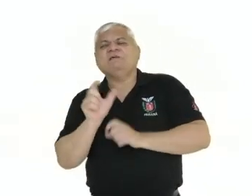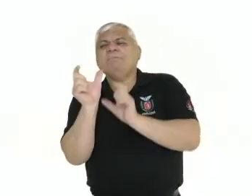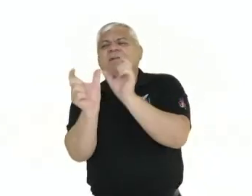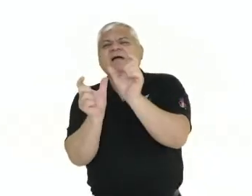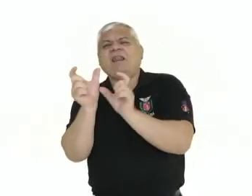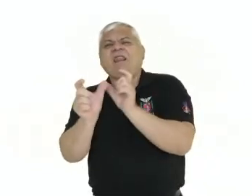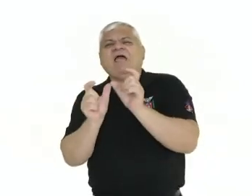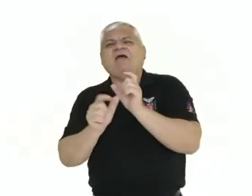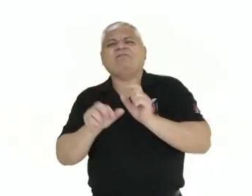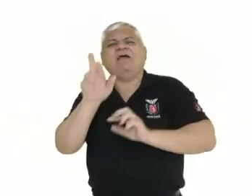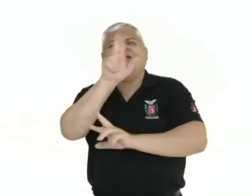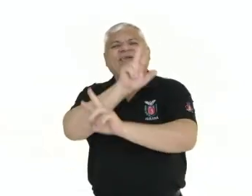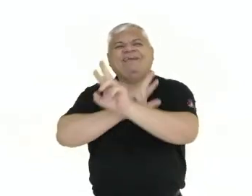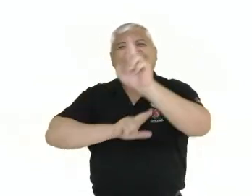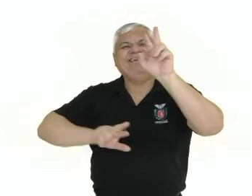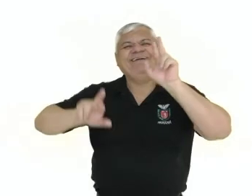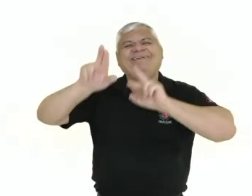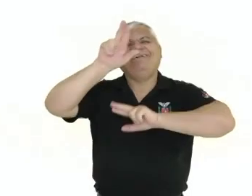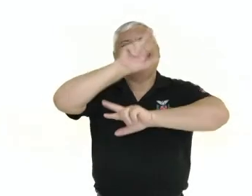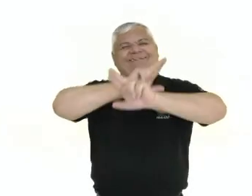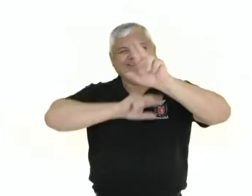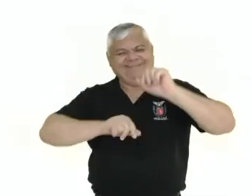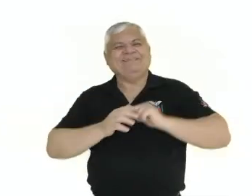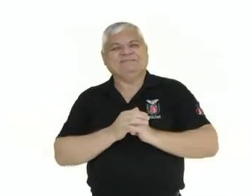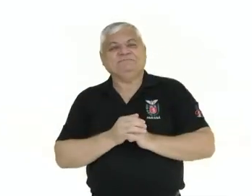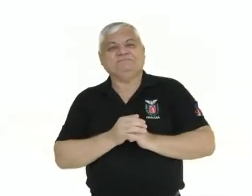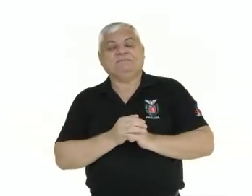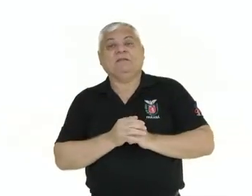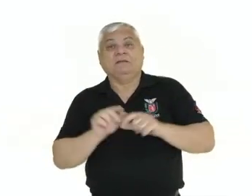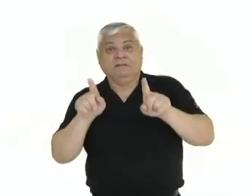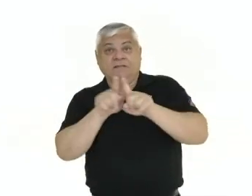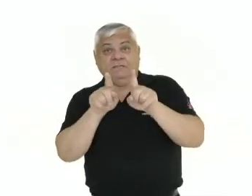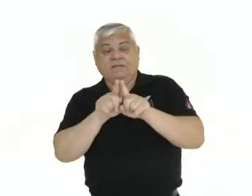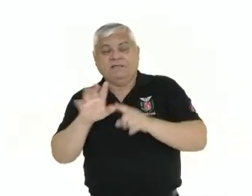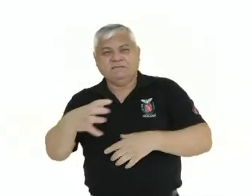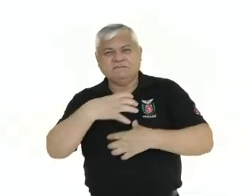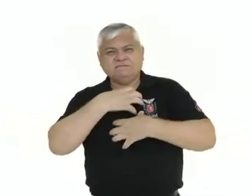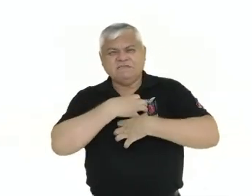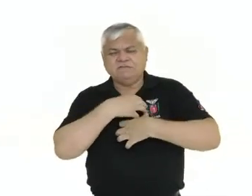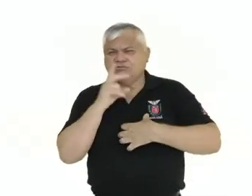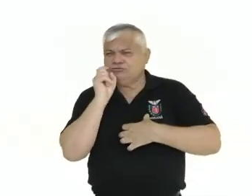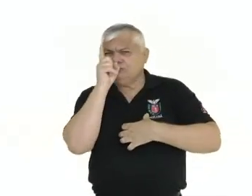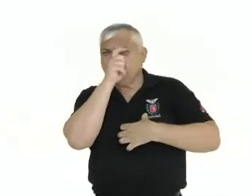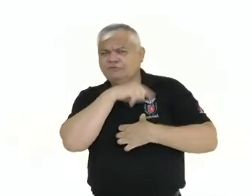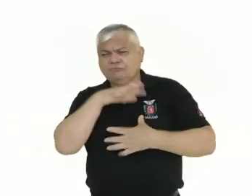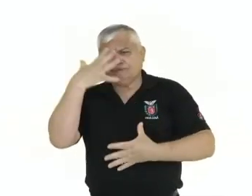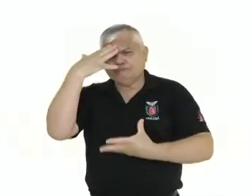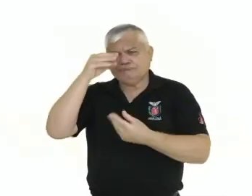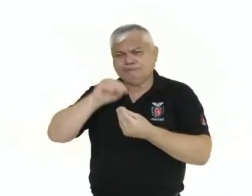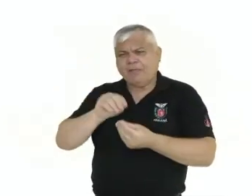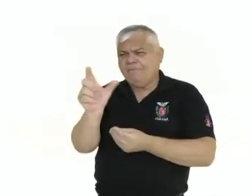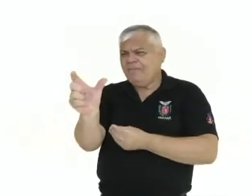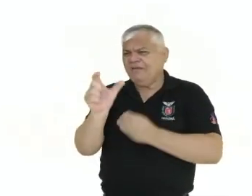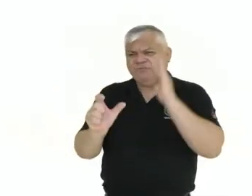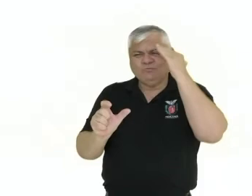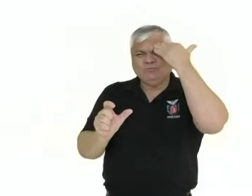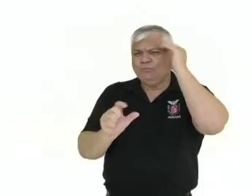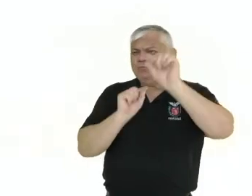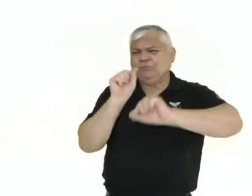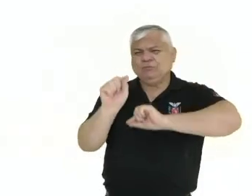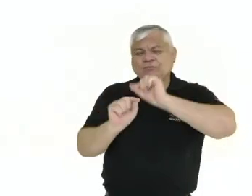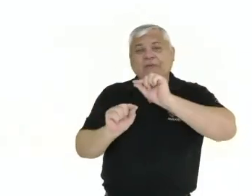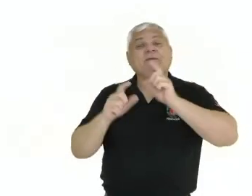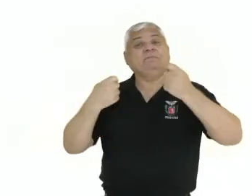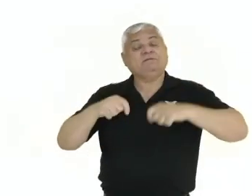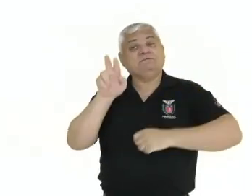e isso ocorre devido à variação linguística. Caso sintamos alguma dificuldade em compreender o sentido de uma palavra ou expressão,